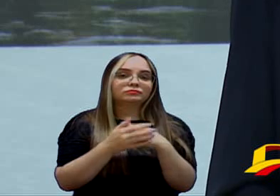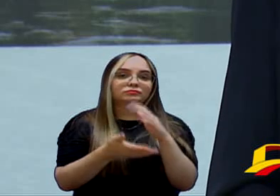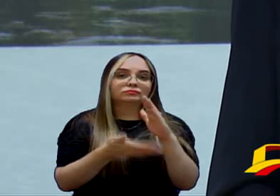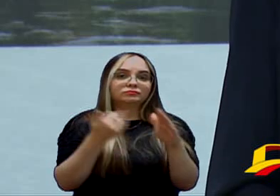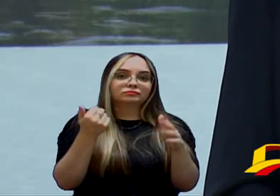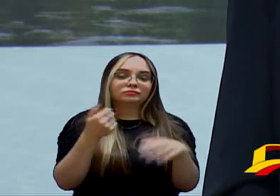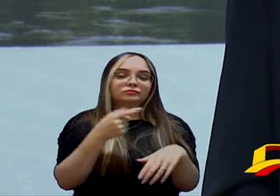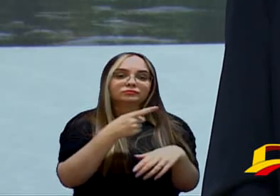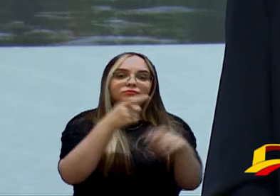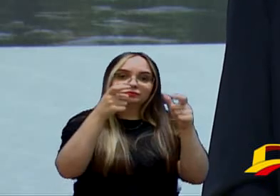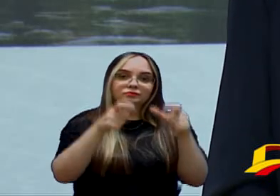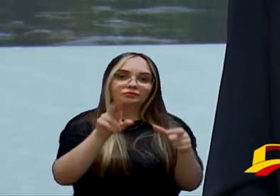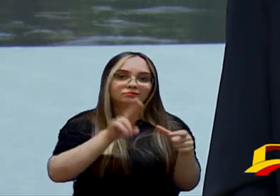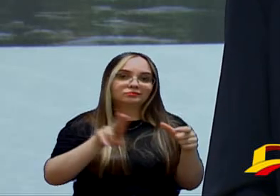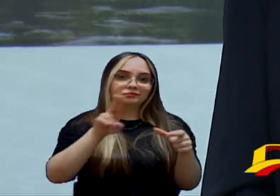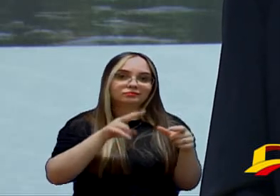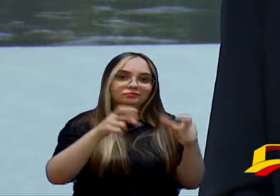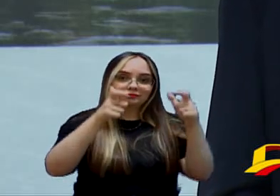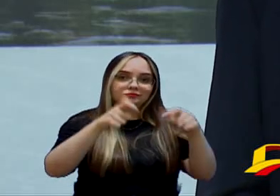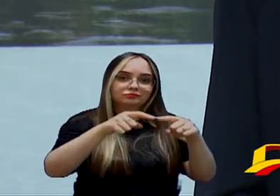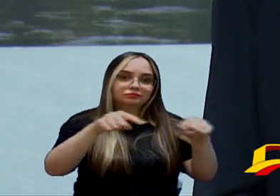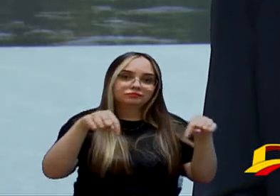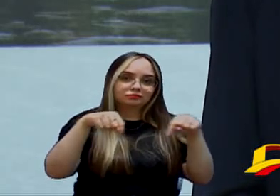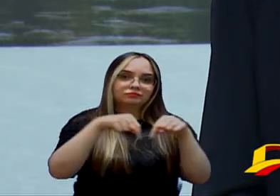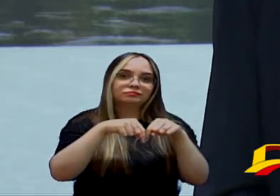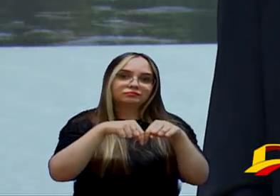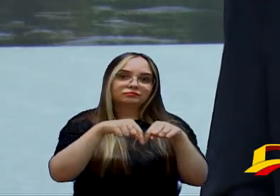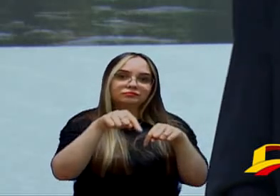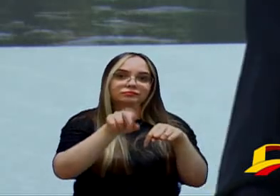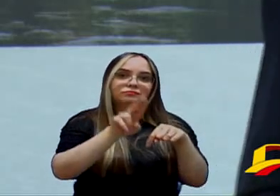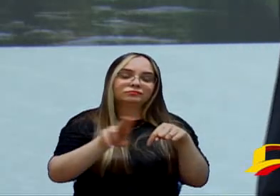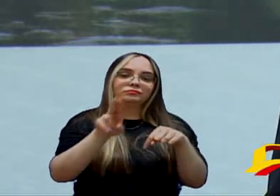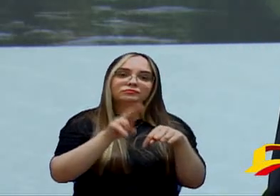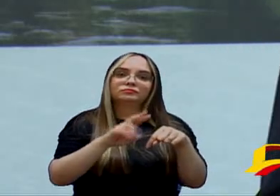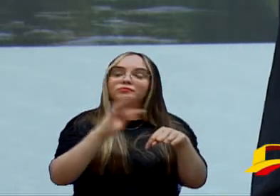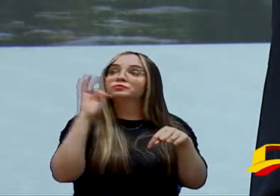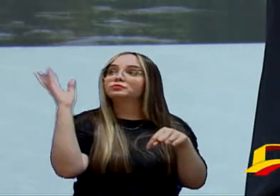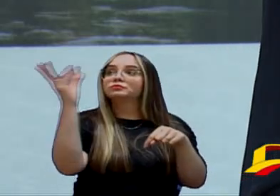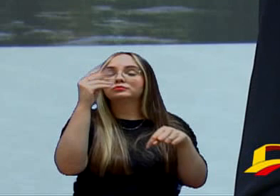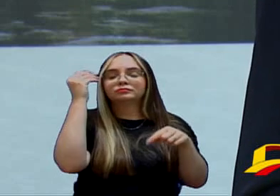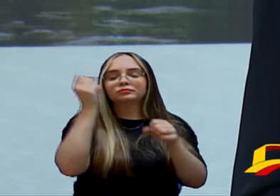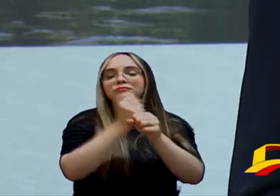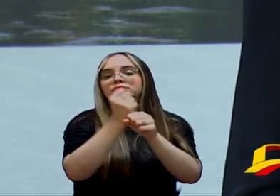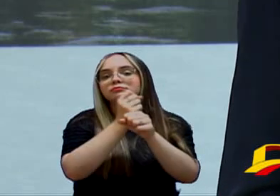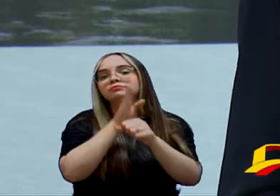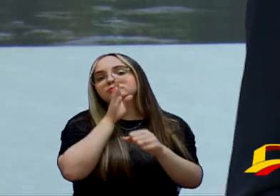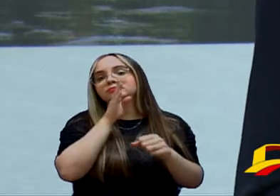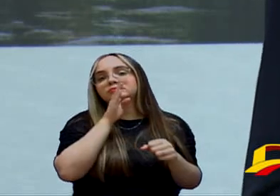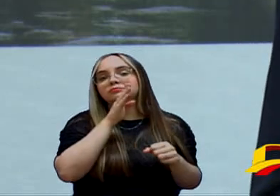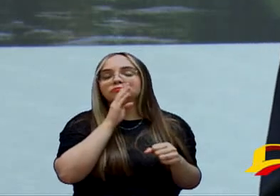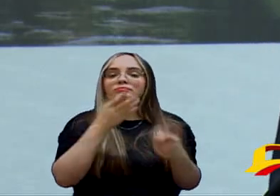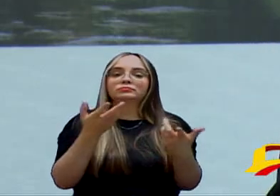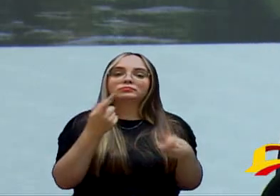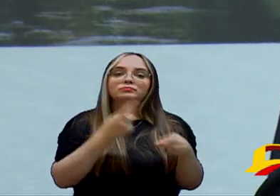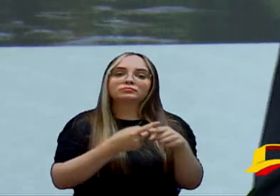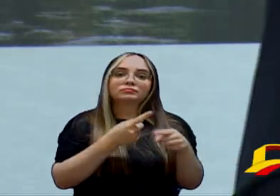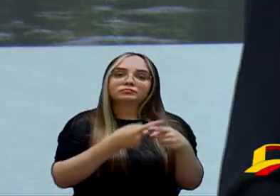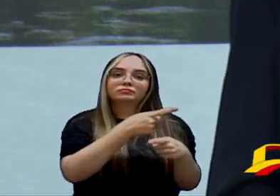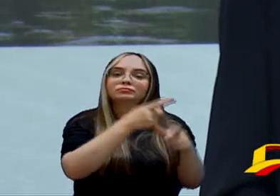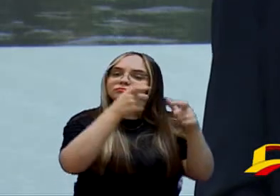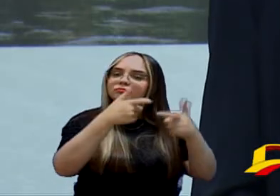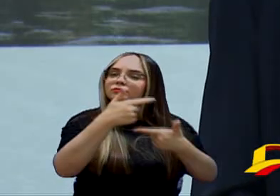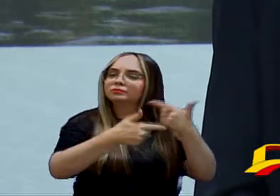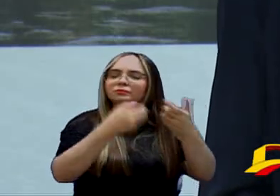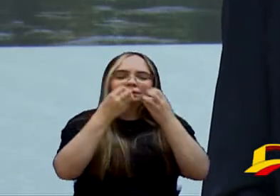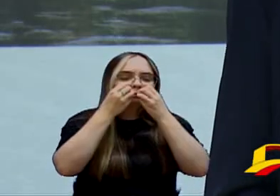utilizar aquele espaço que vem sendo uma referência a muito tempo até por causa do excelente